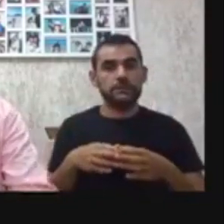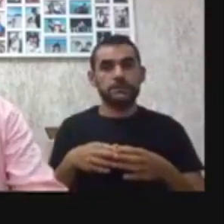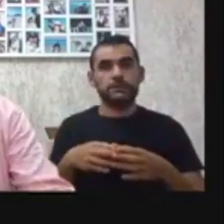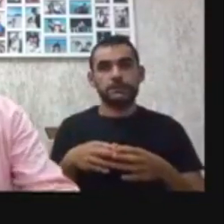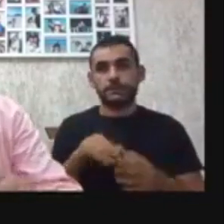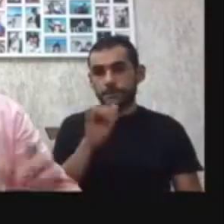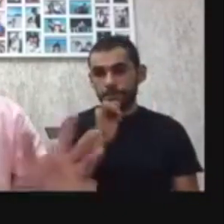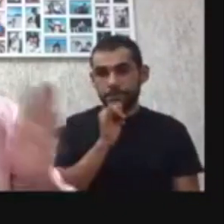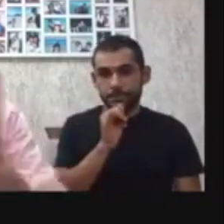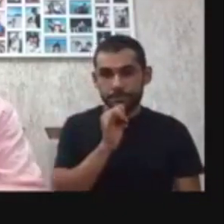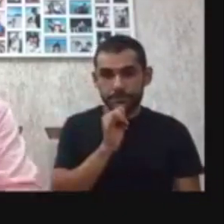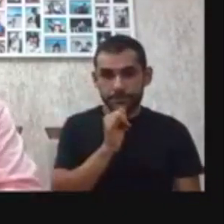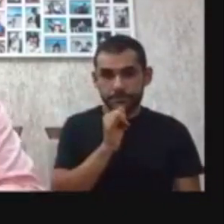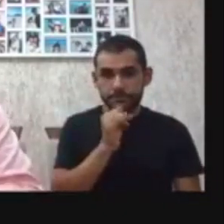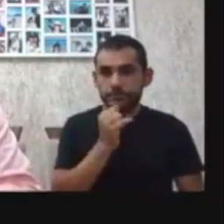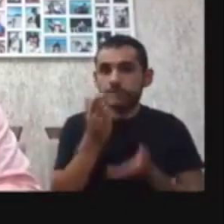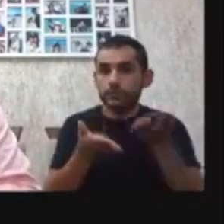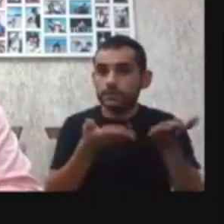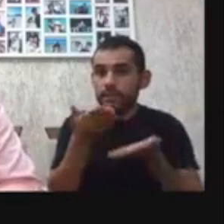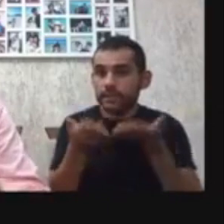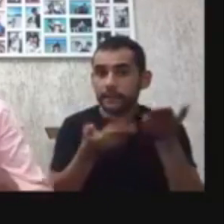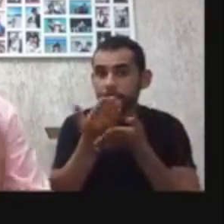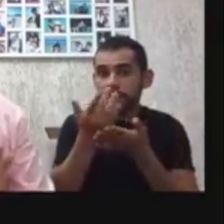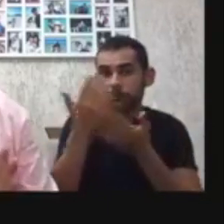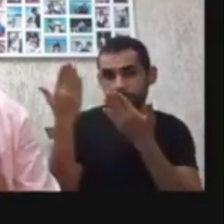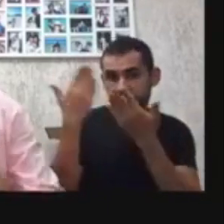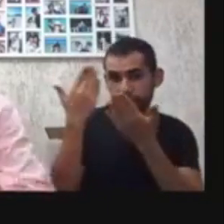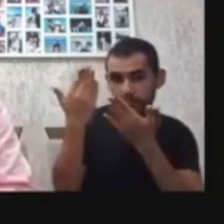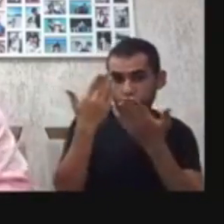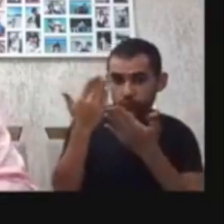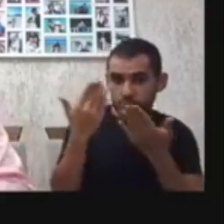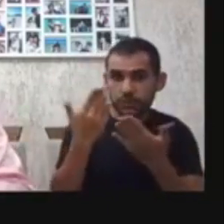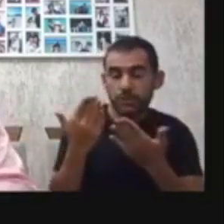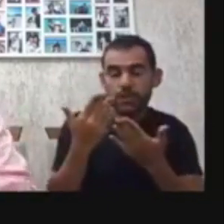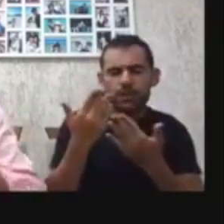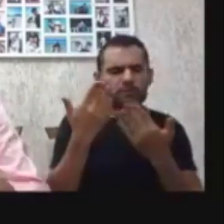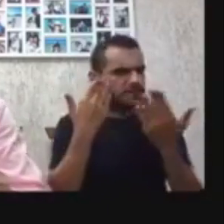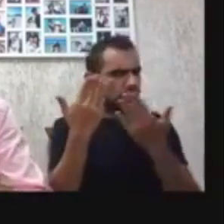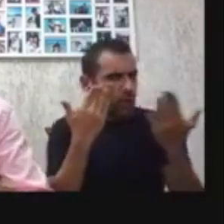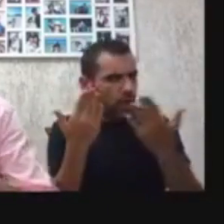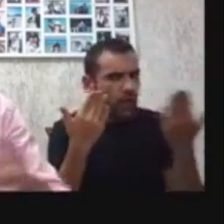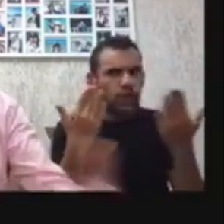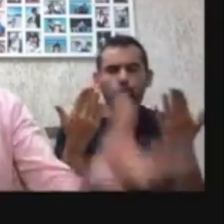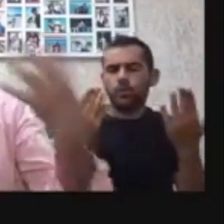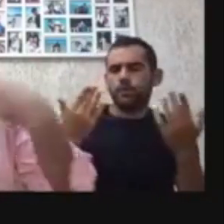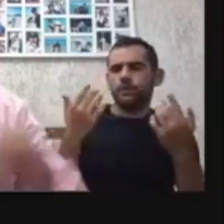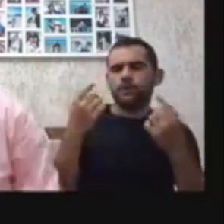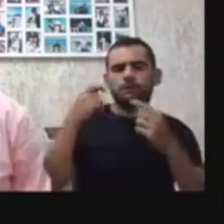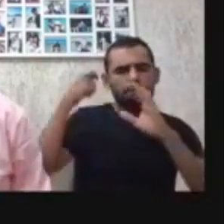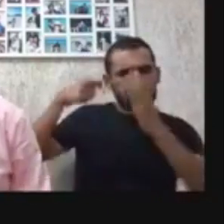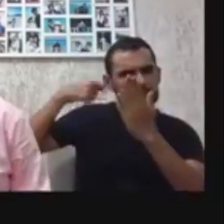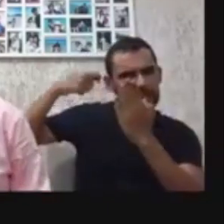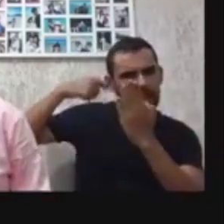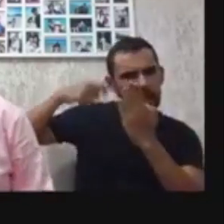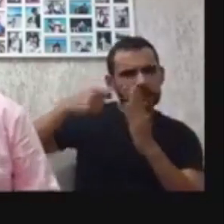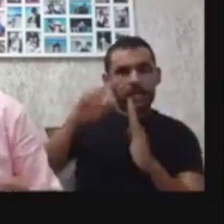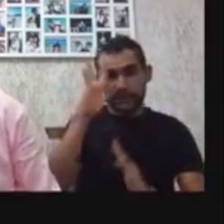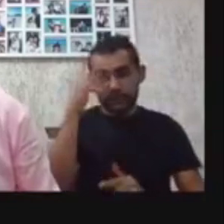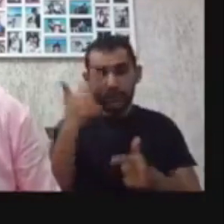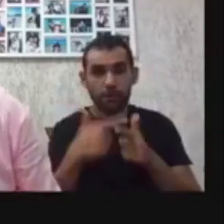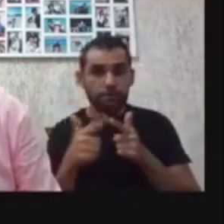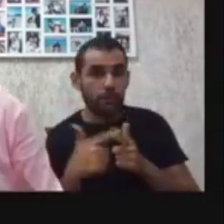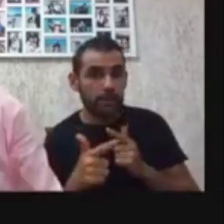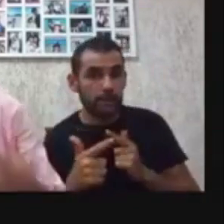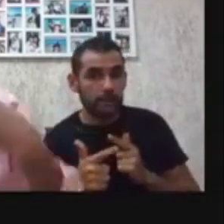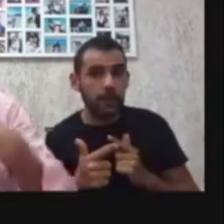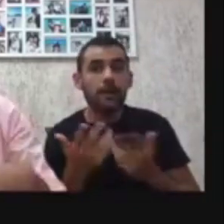É como você está fazendo um tratamento psicológico. O psicólogo ou o psiquiatra, ele quer que você resolva os seus conflitos. Ele